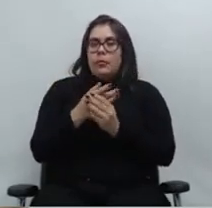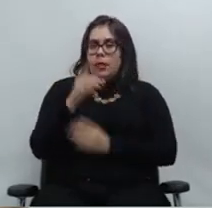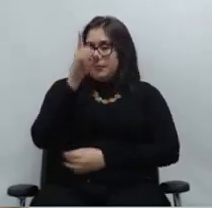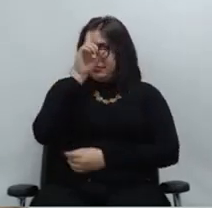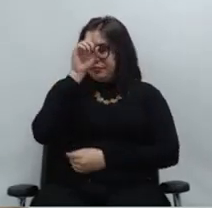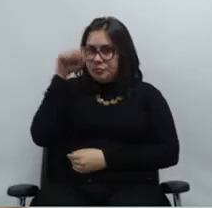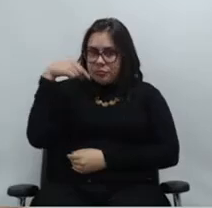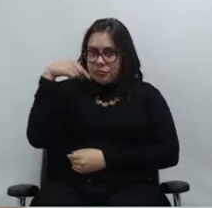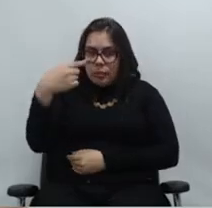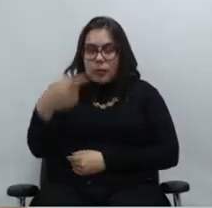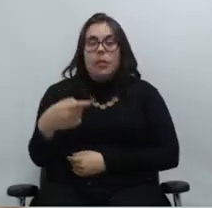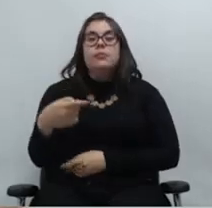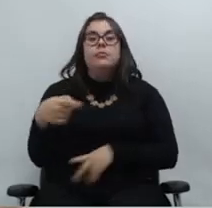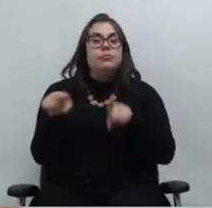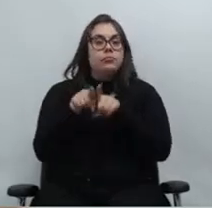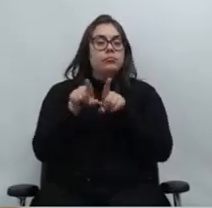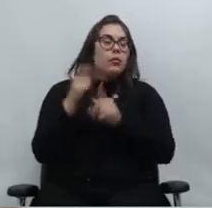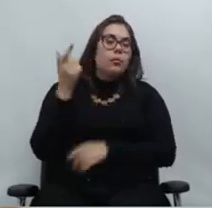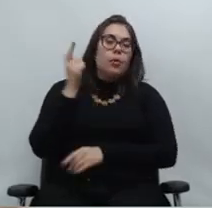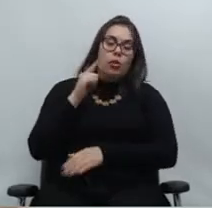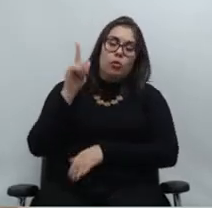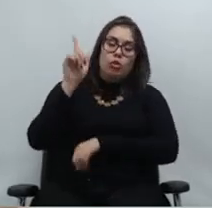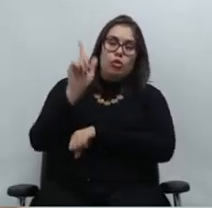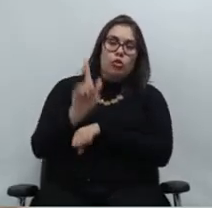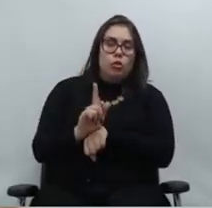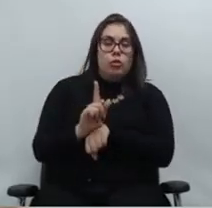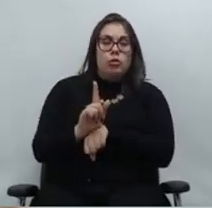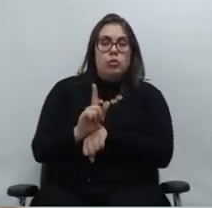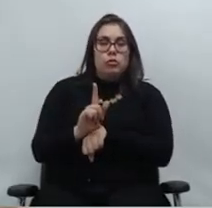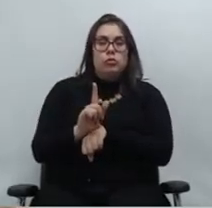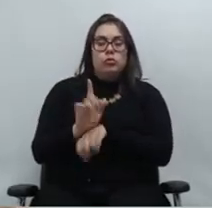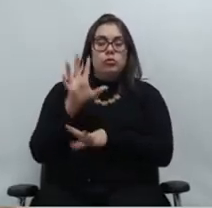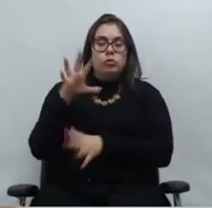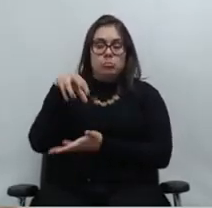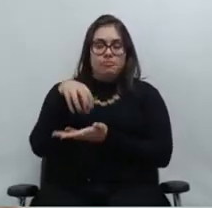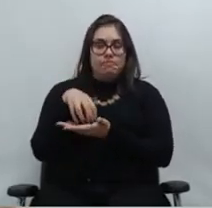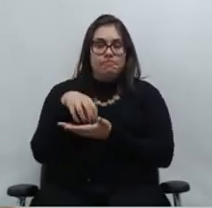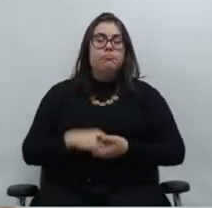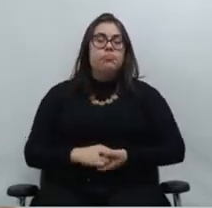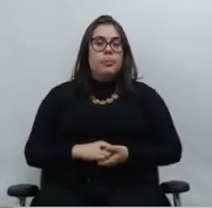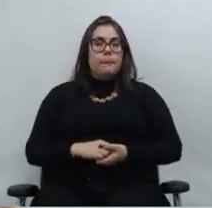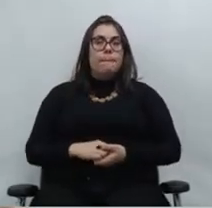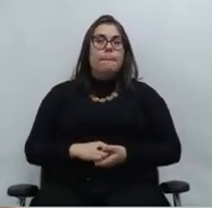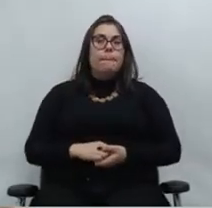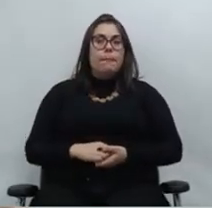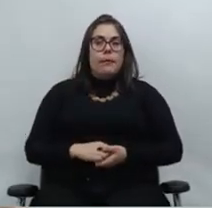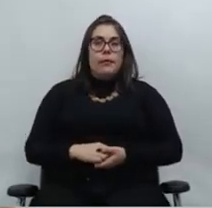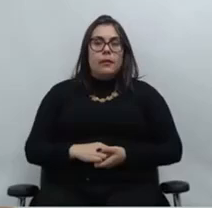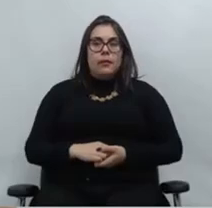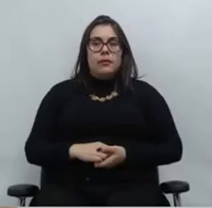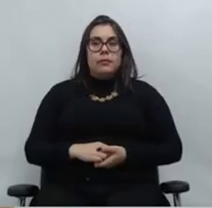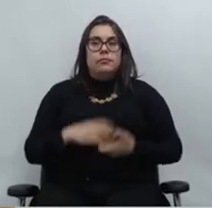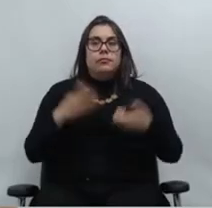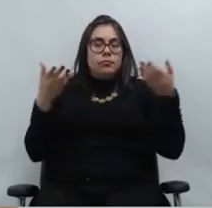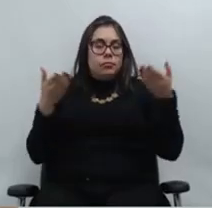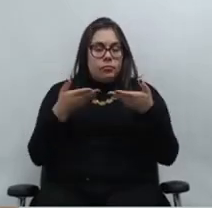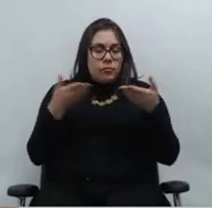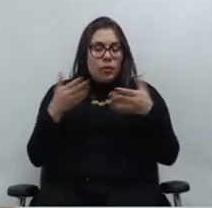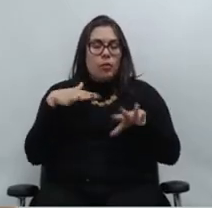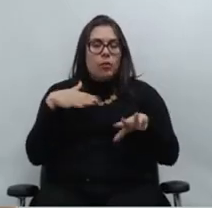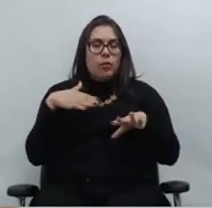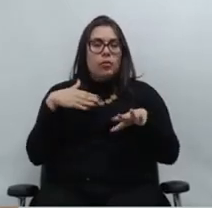e certamente ele será bem sucedido na gestão junto ao órgão. Eu também queria, nesse sentido, já nesse